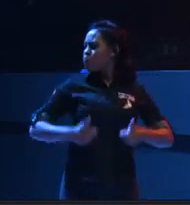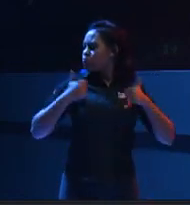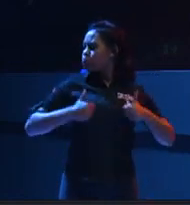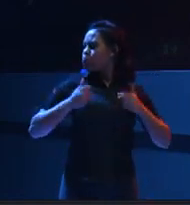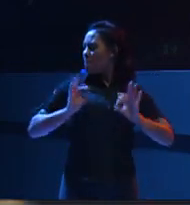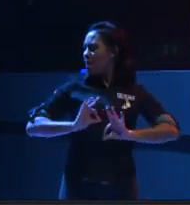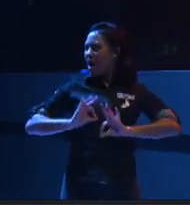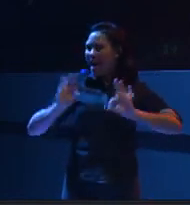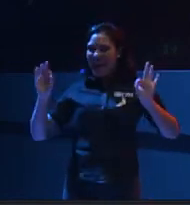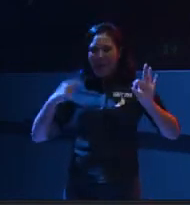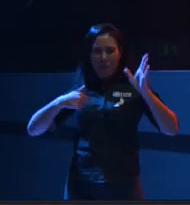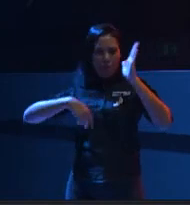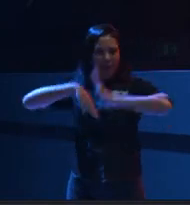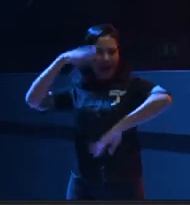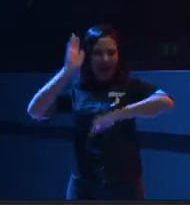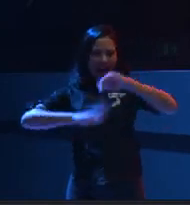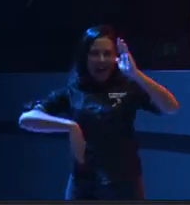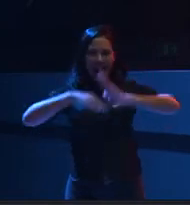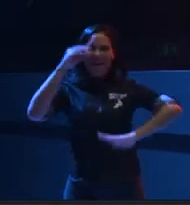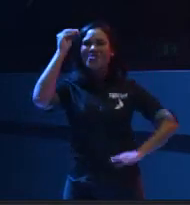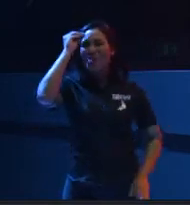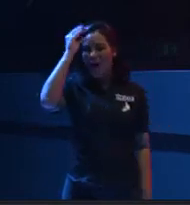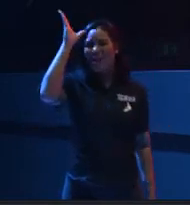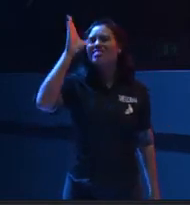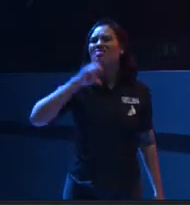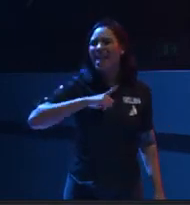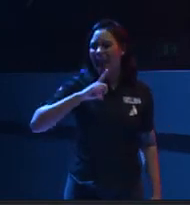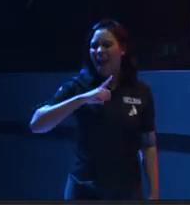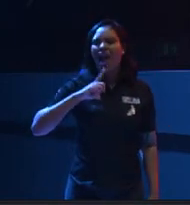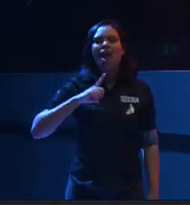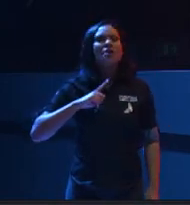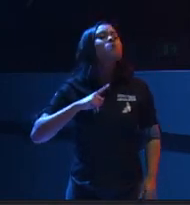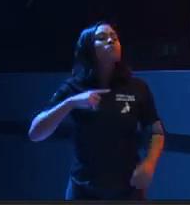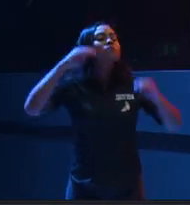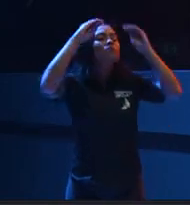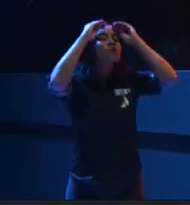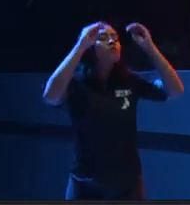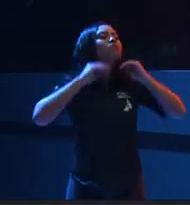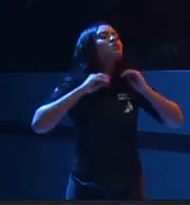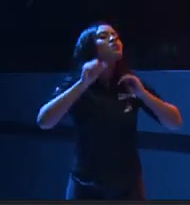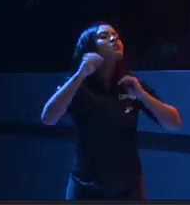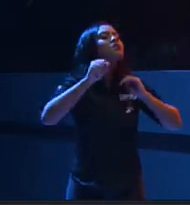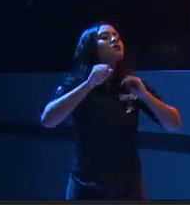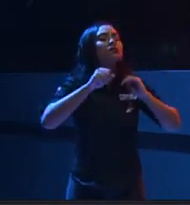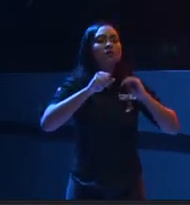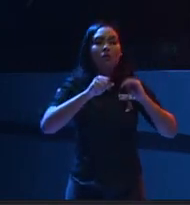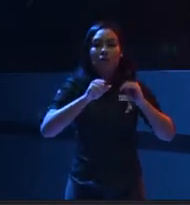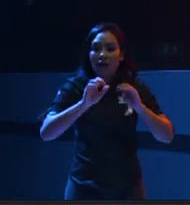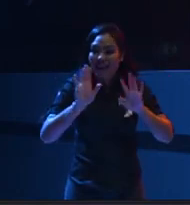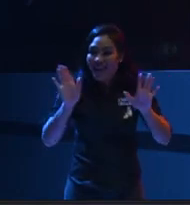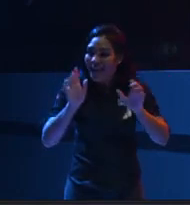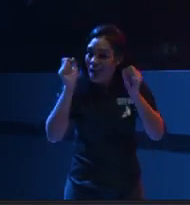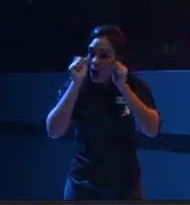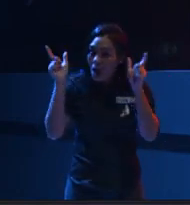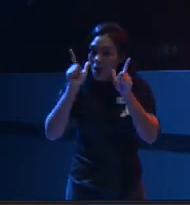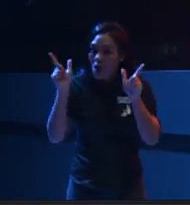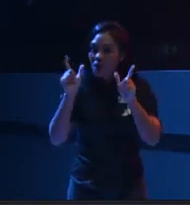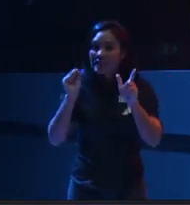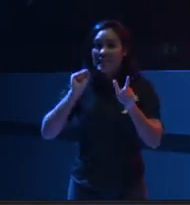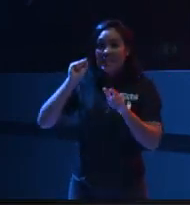cara eu sou habilidoso É isso aí ei se Deus não agisse é nada